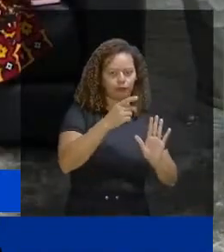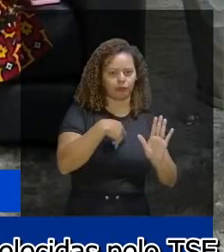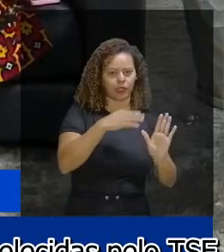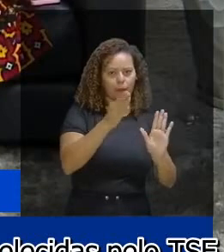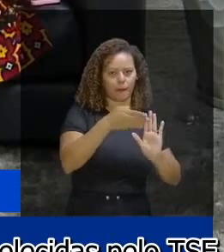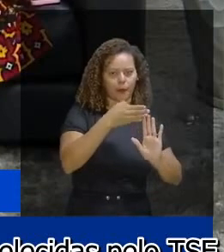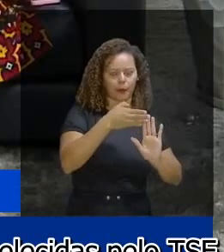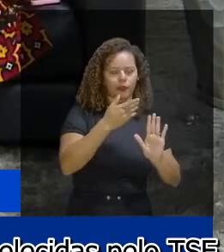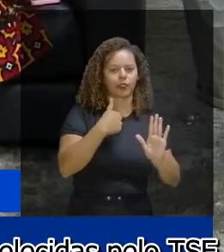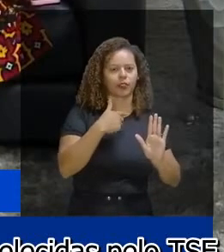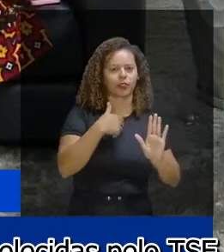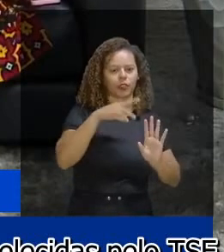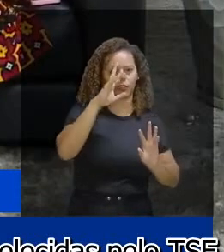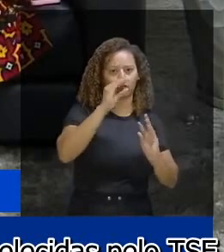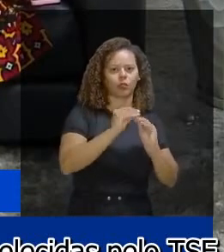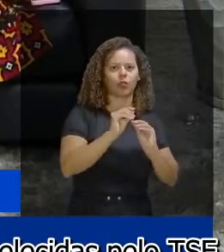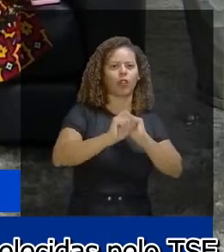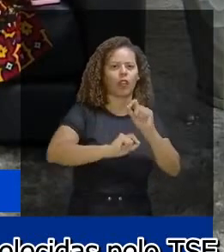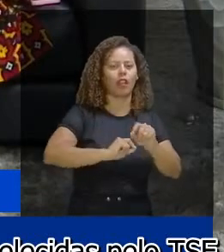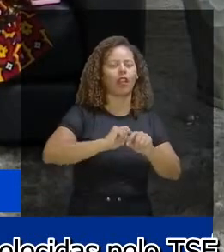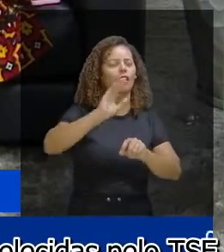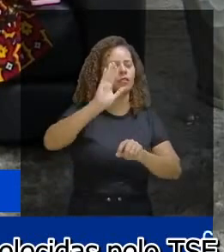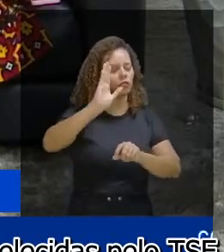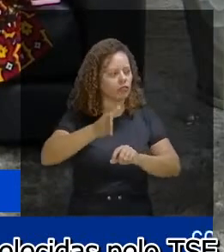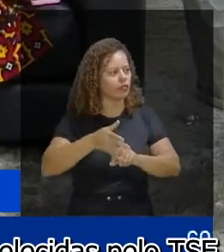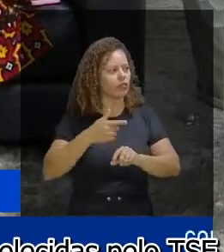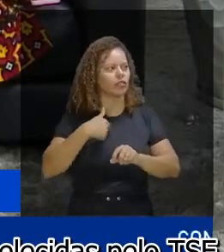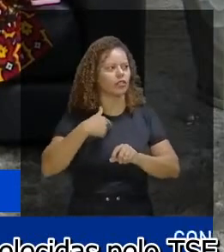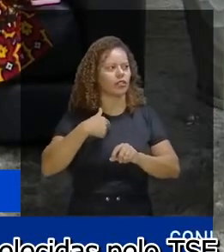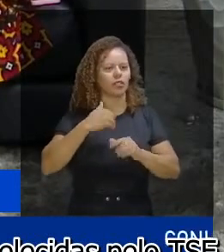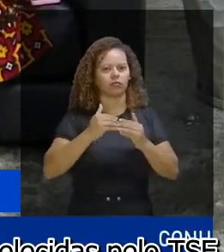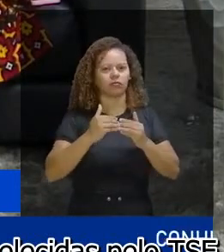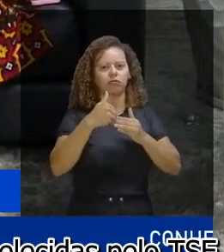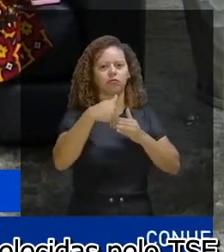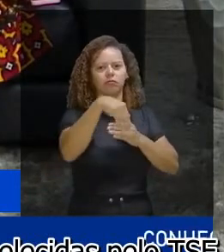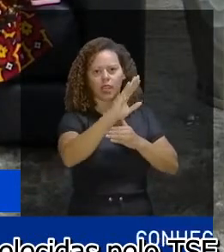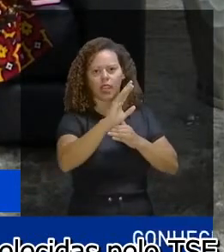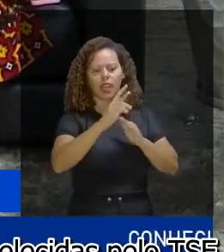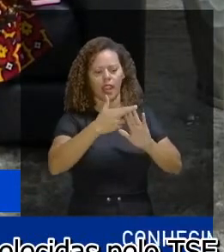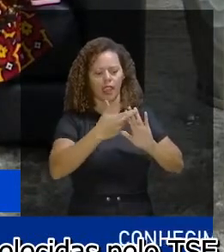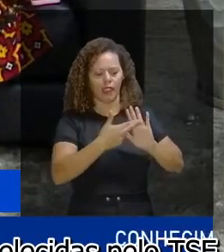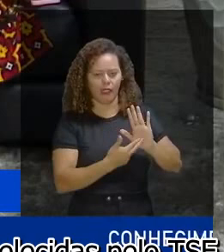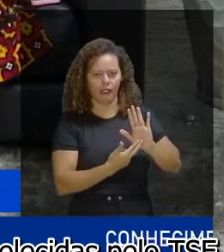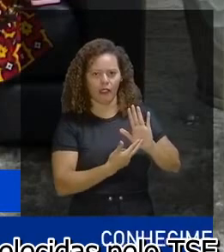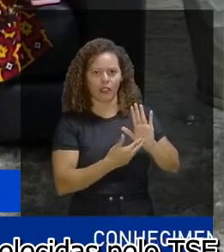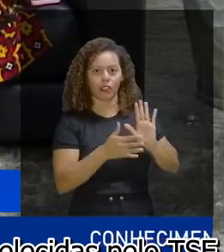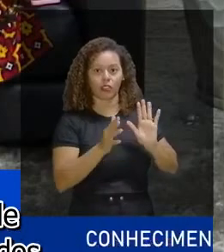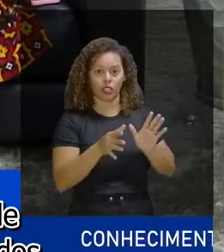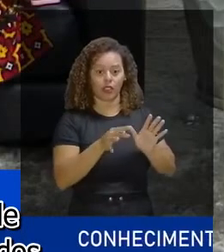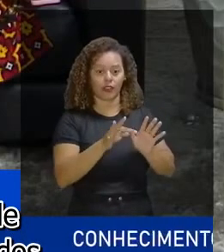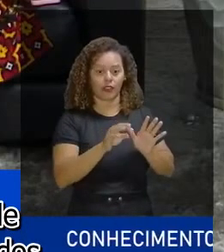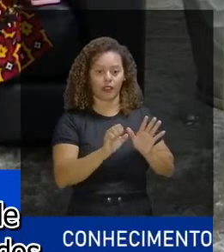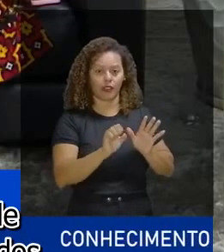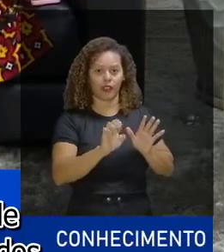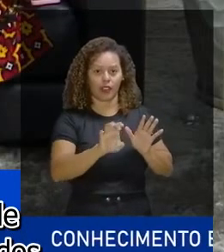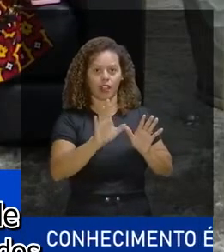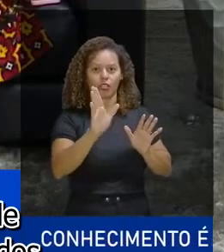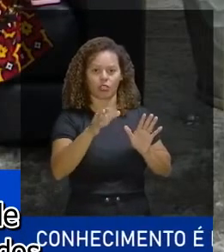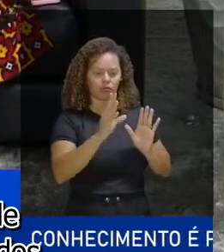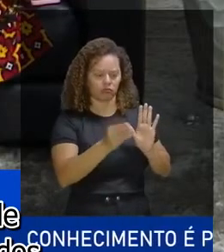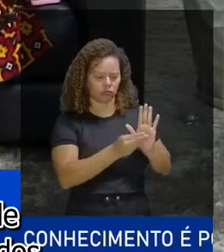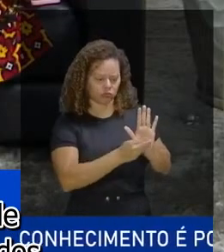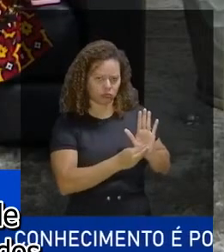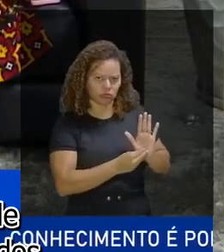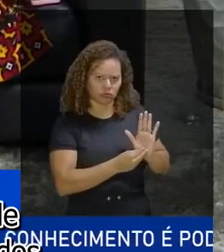analisar, que, além das regras que foram estabelecidas pelo TSE, para